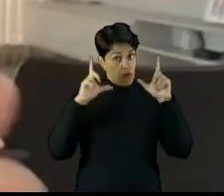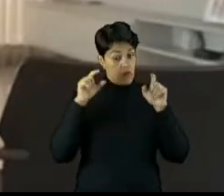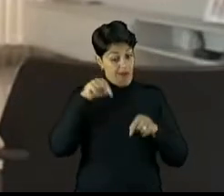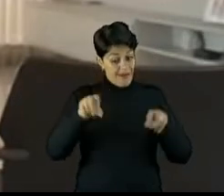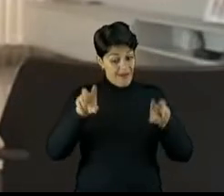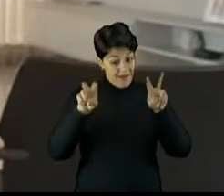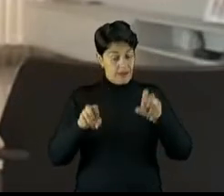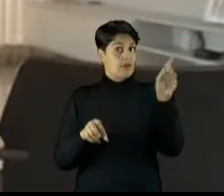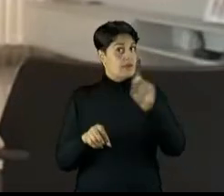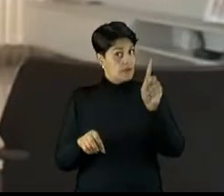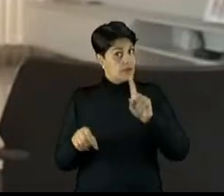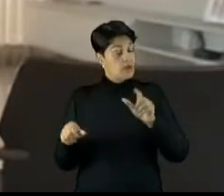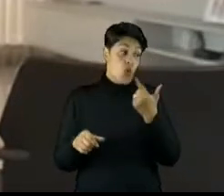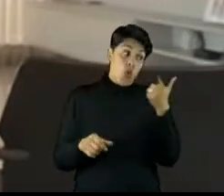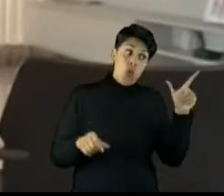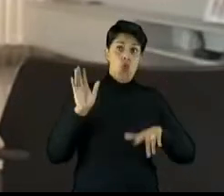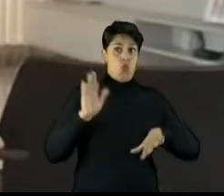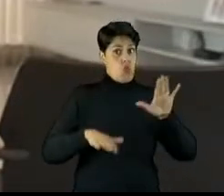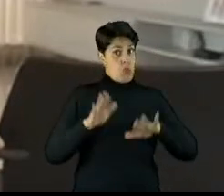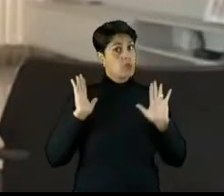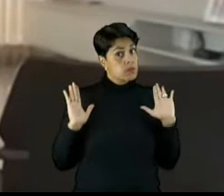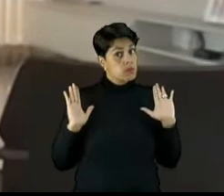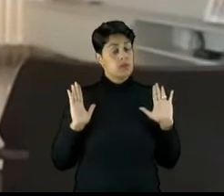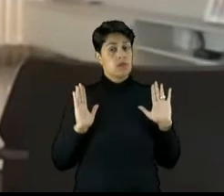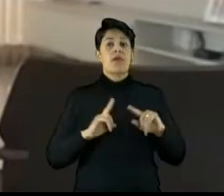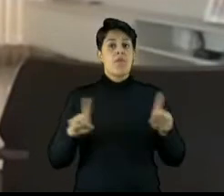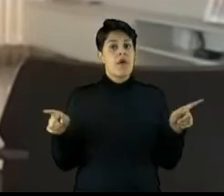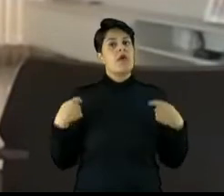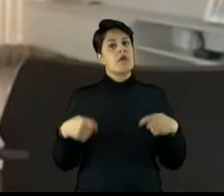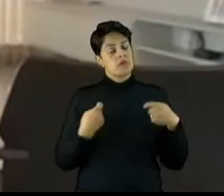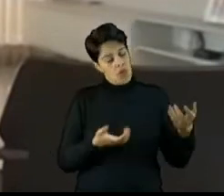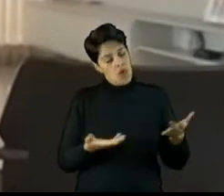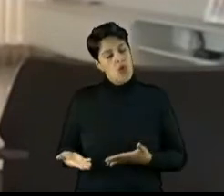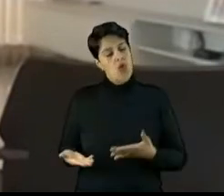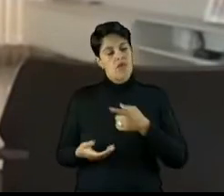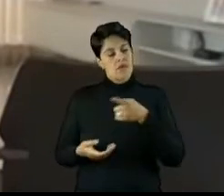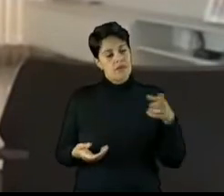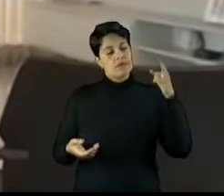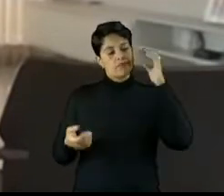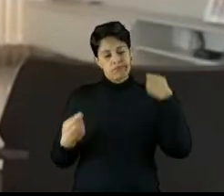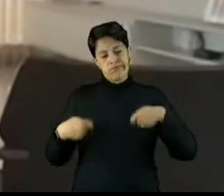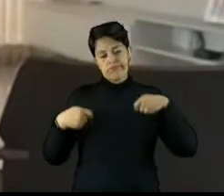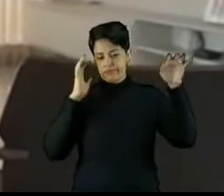Algum dos ministros gostaria de se comunicar? Ministro Otto Alencar Rodrigues.